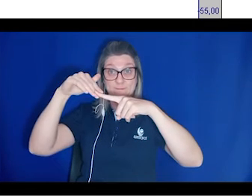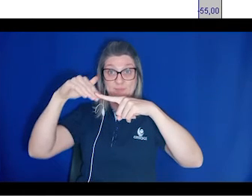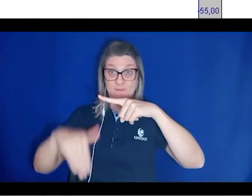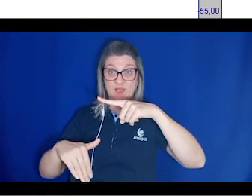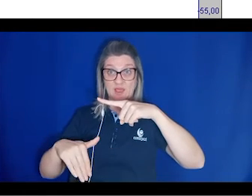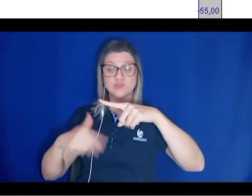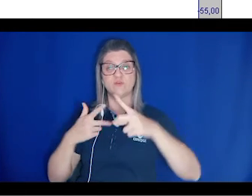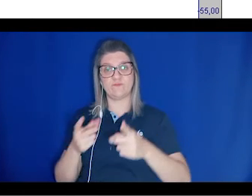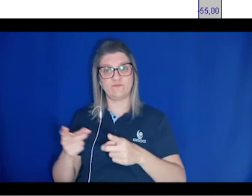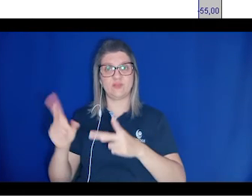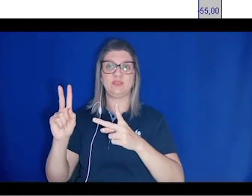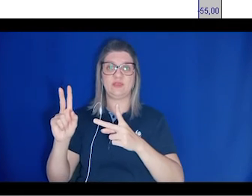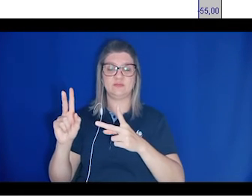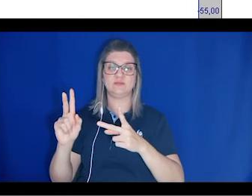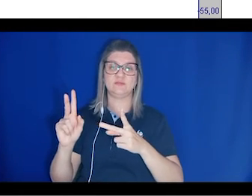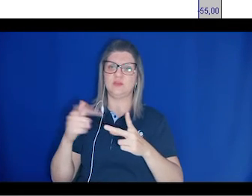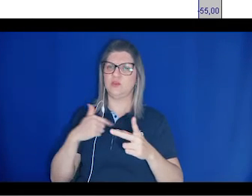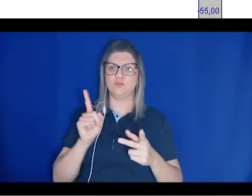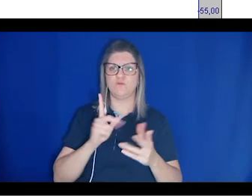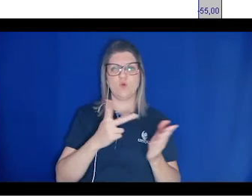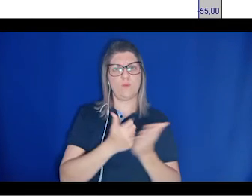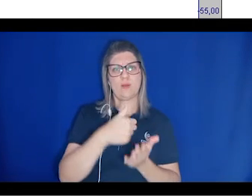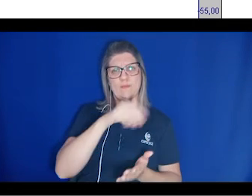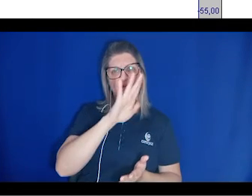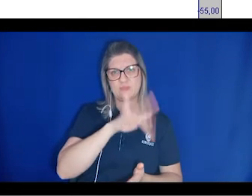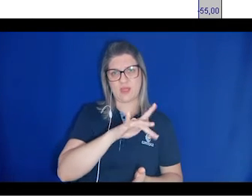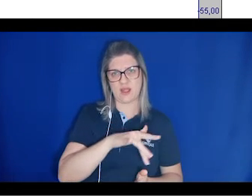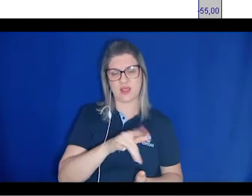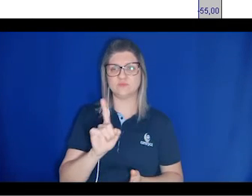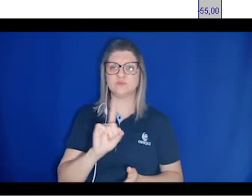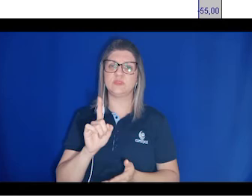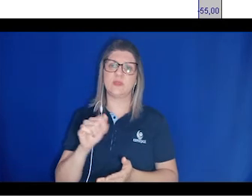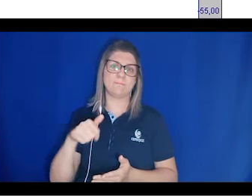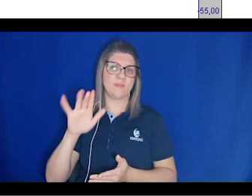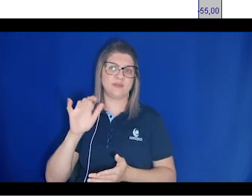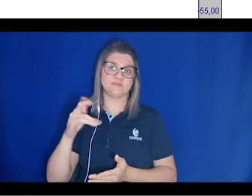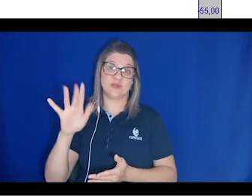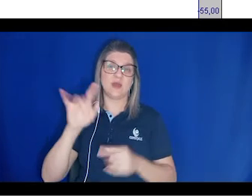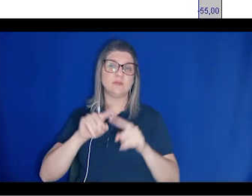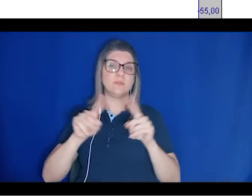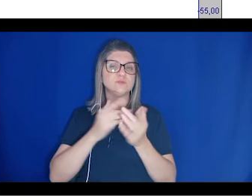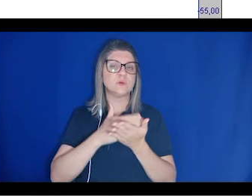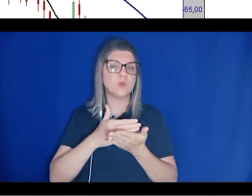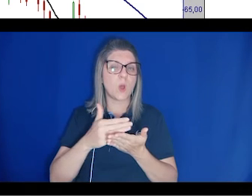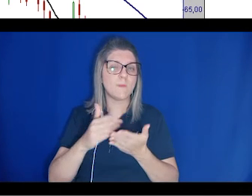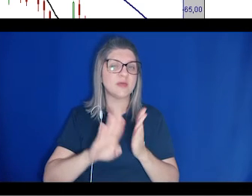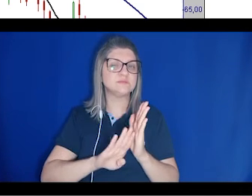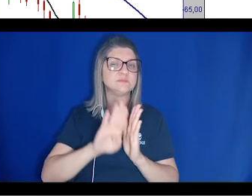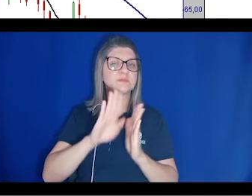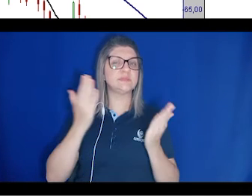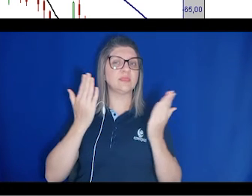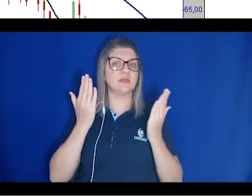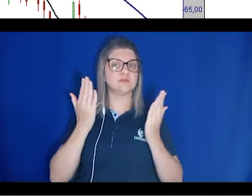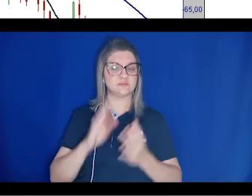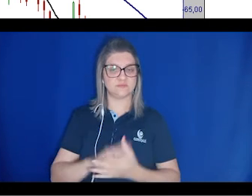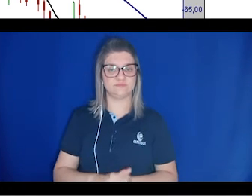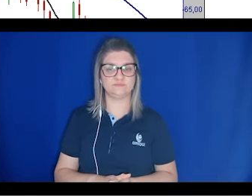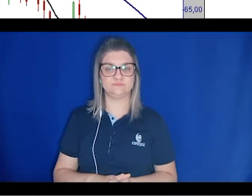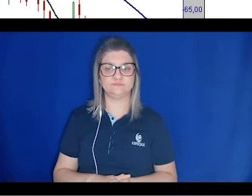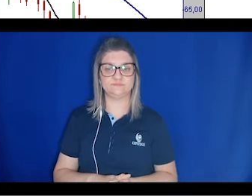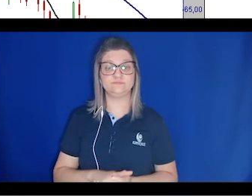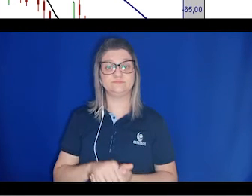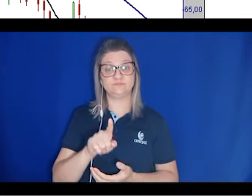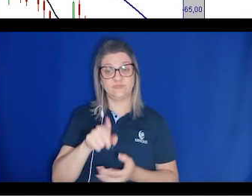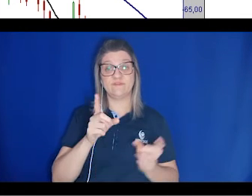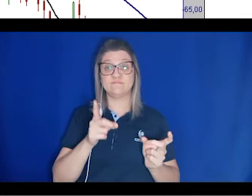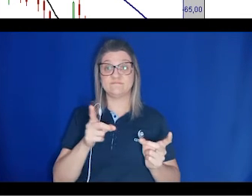no preço mais barato e nem no mais caro, mas no início da tendência. de venda,